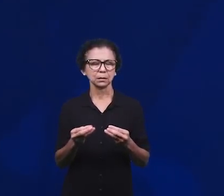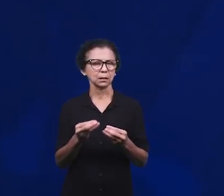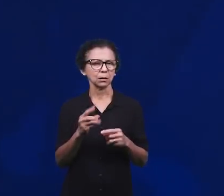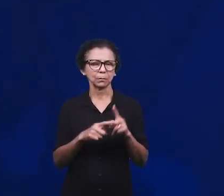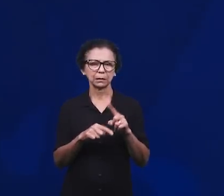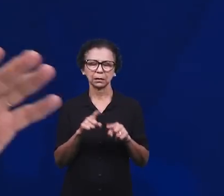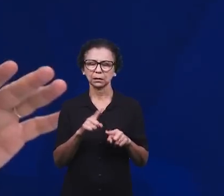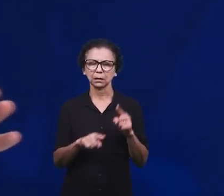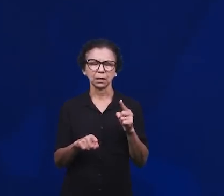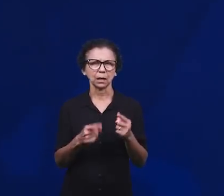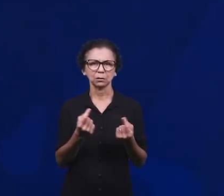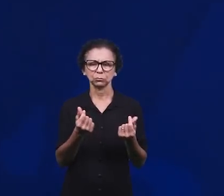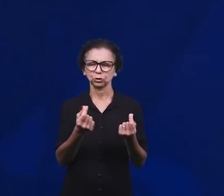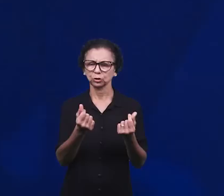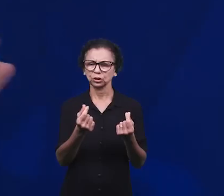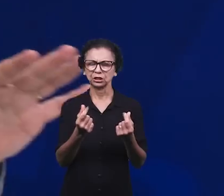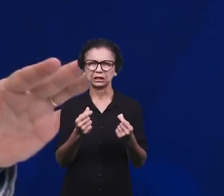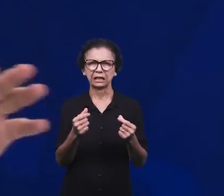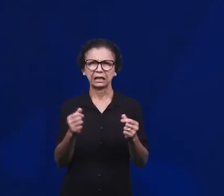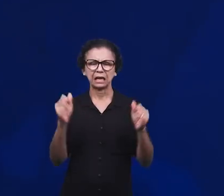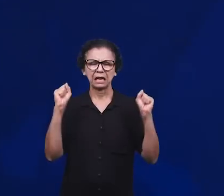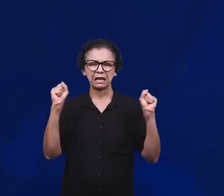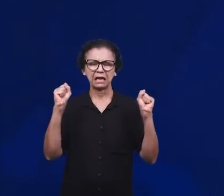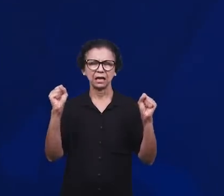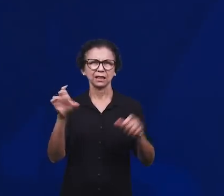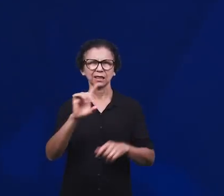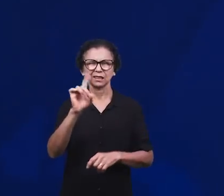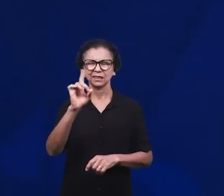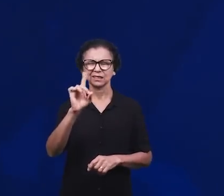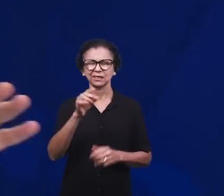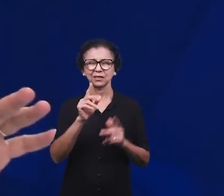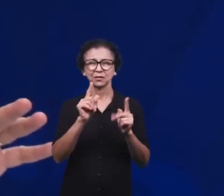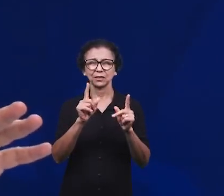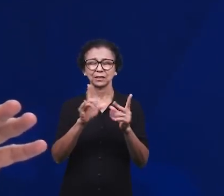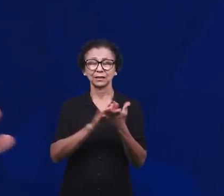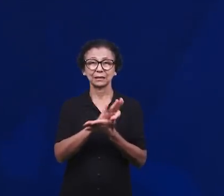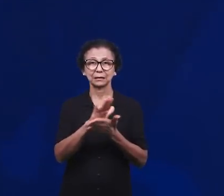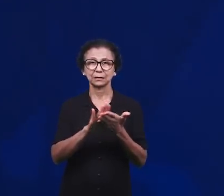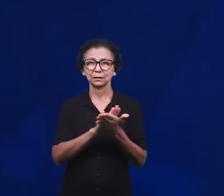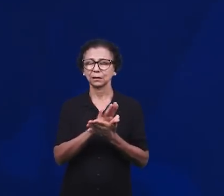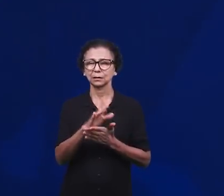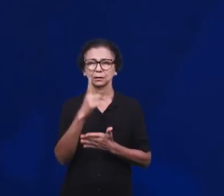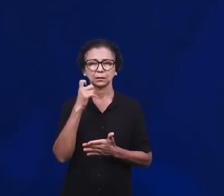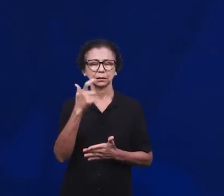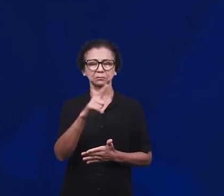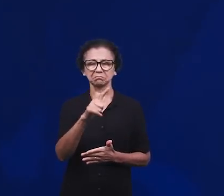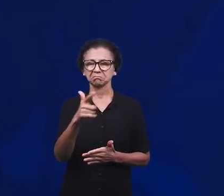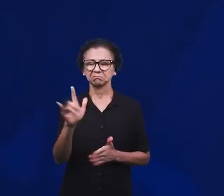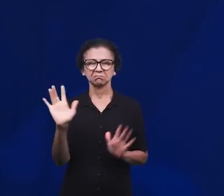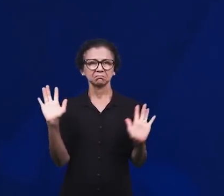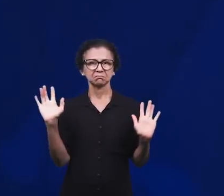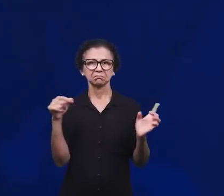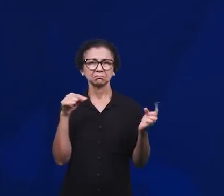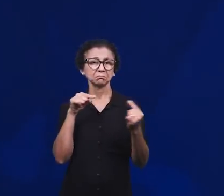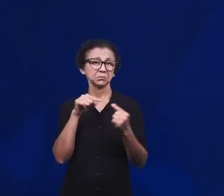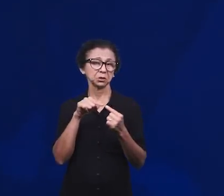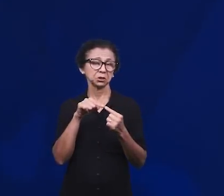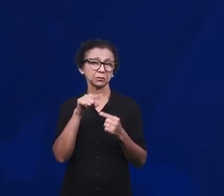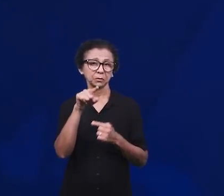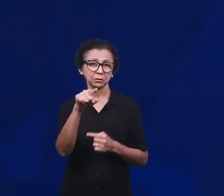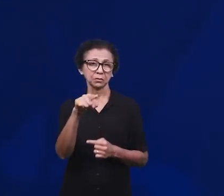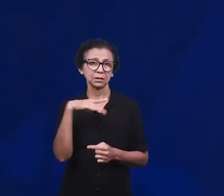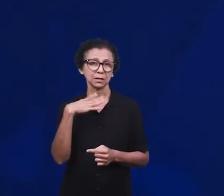financeira, oferta, campanha, não vamos tentar vender nada para você, não temos esse objetivo. Nosso objetivo é